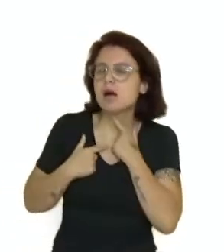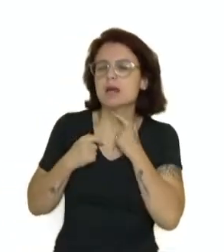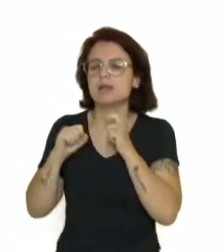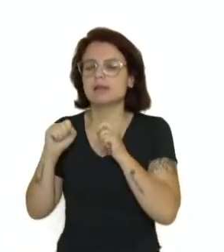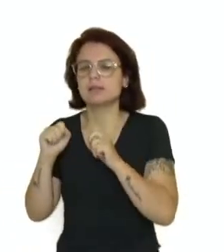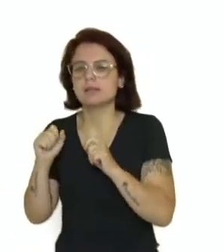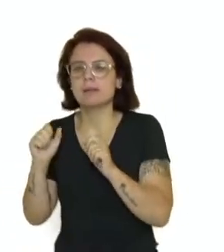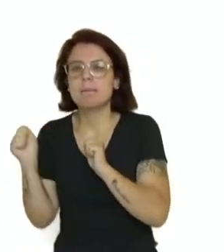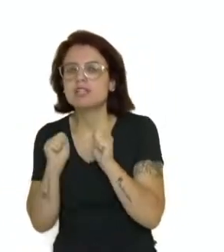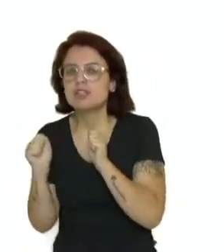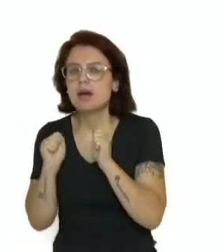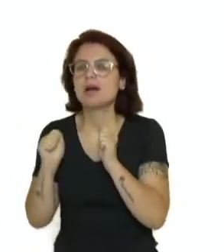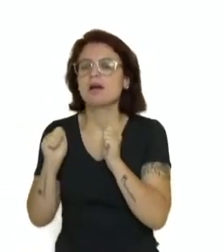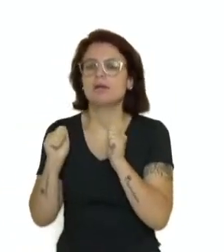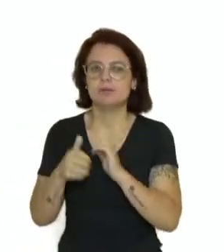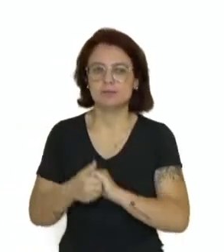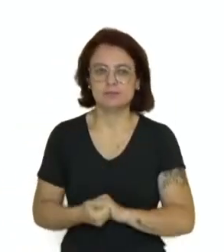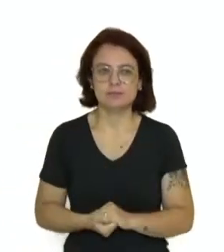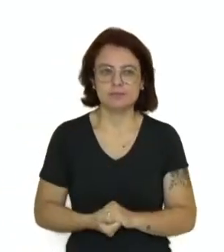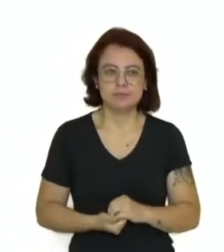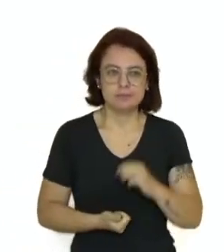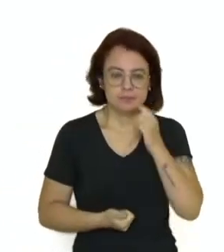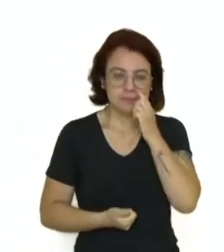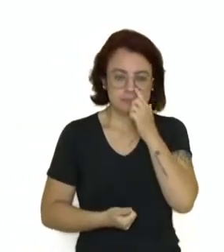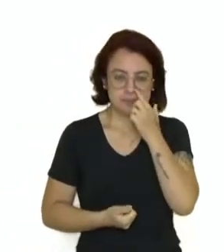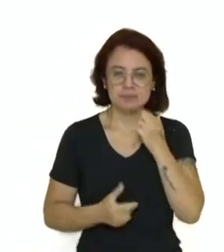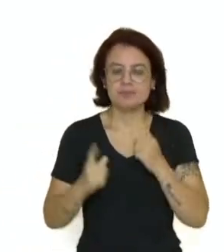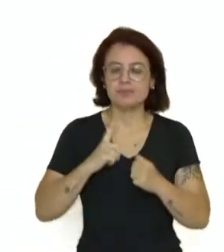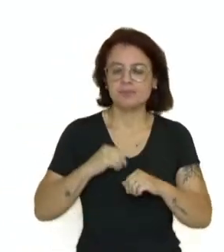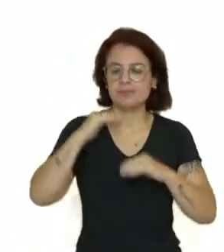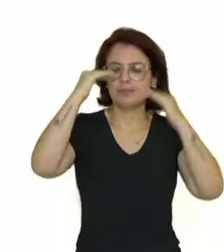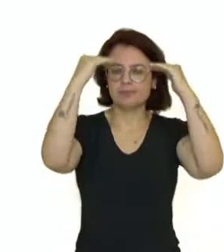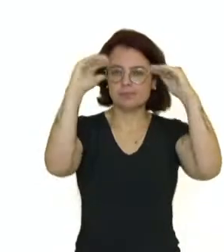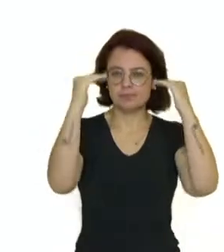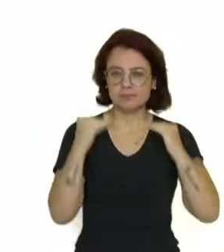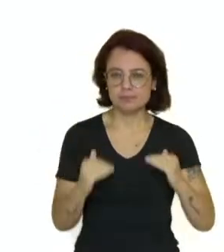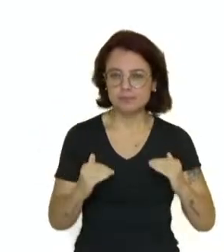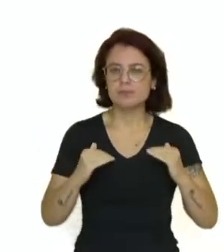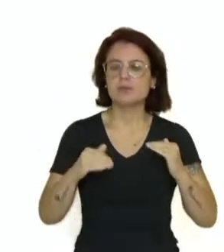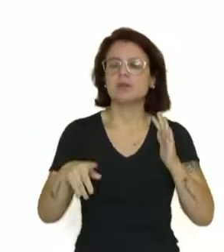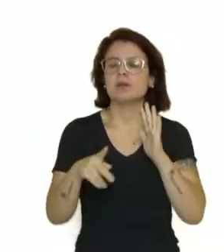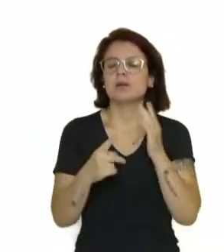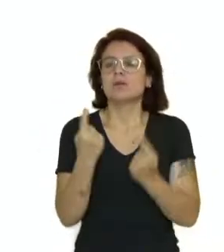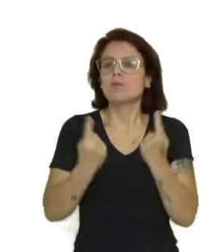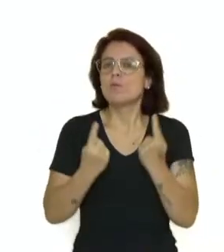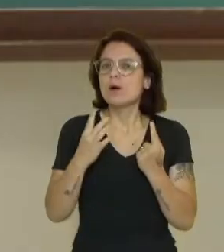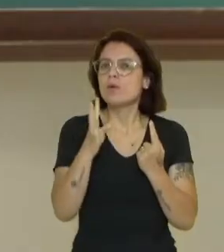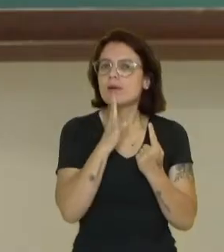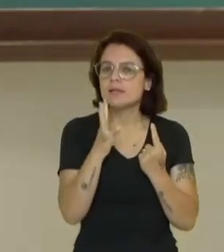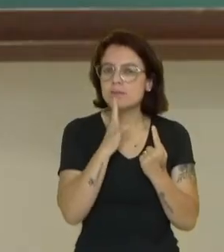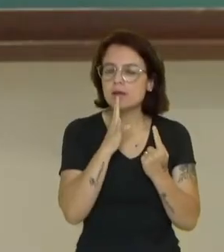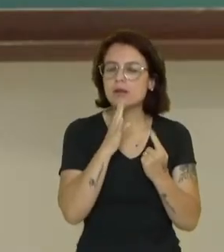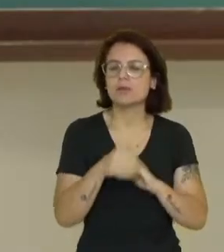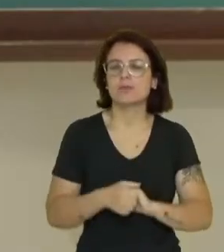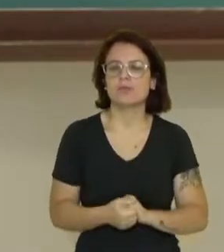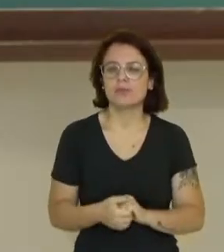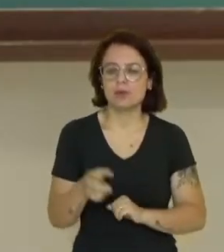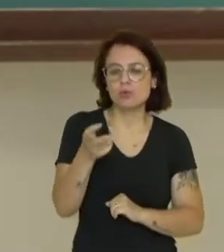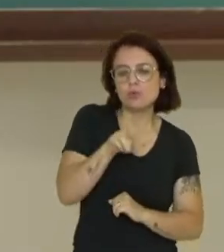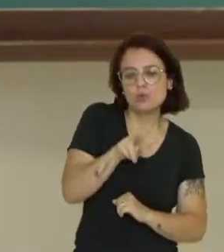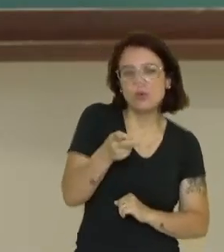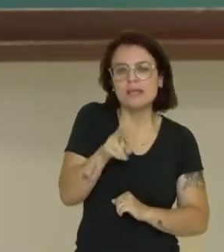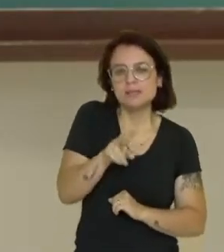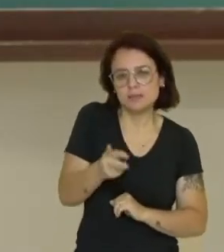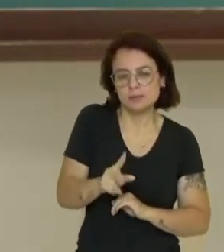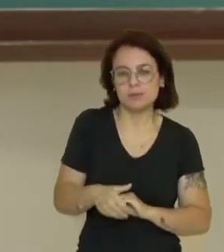às paixões e os apetites. Então a hierarquização, os dois tipos de conhecimento, né, o dualismo